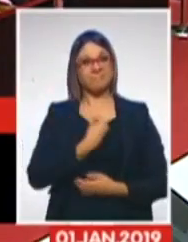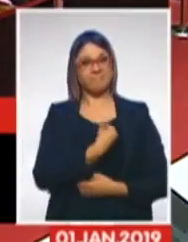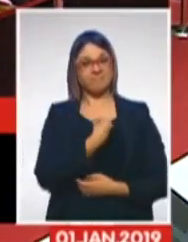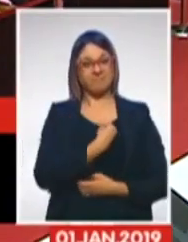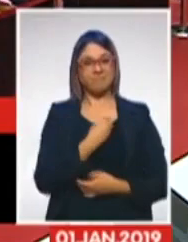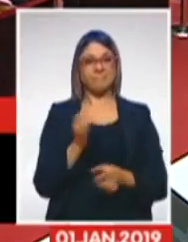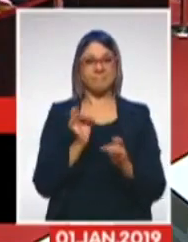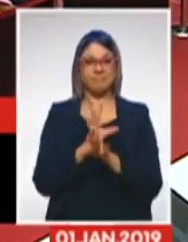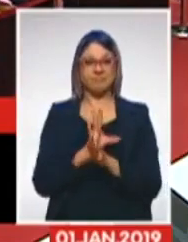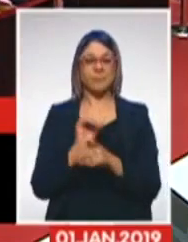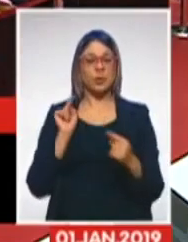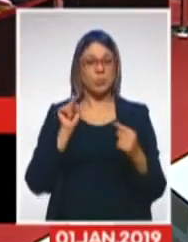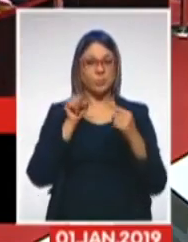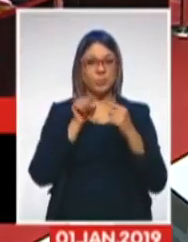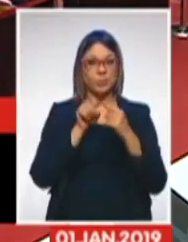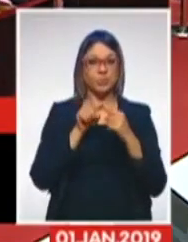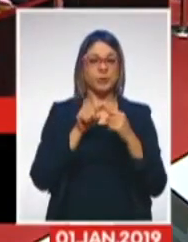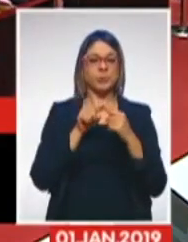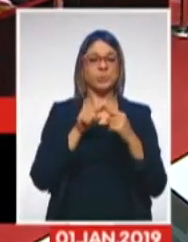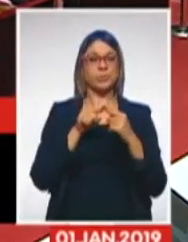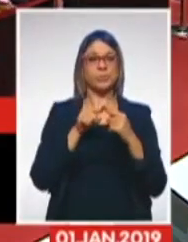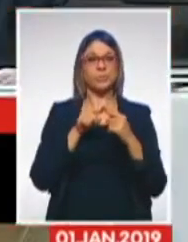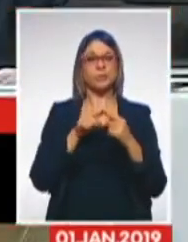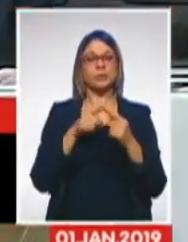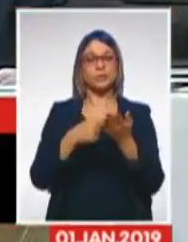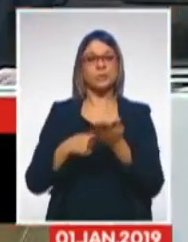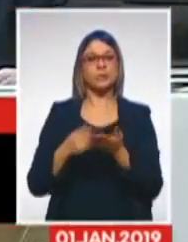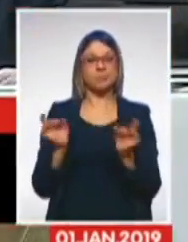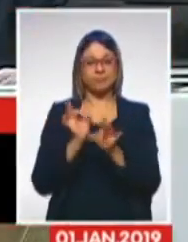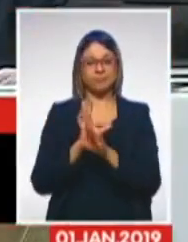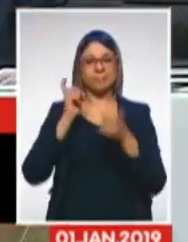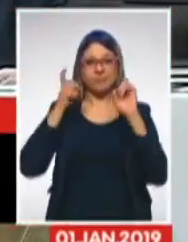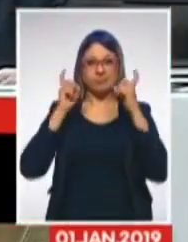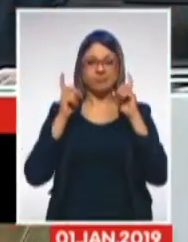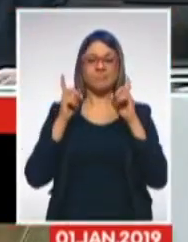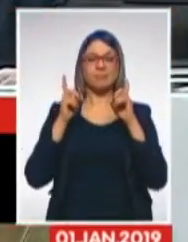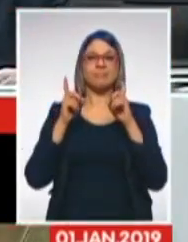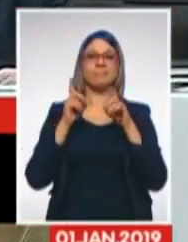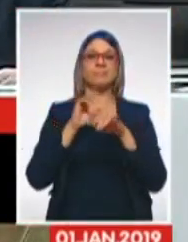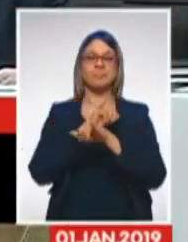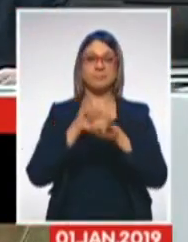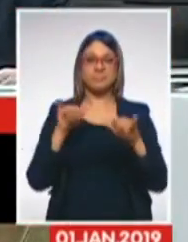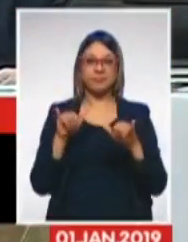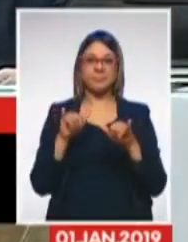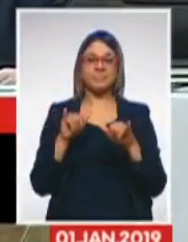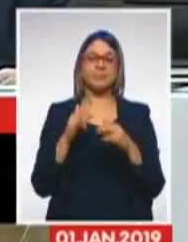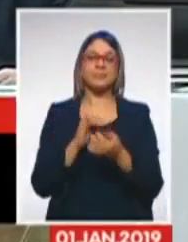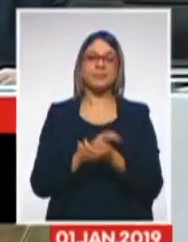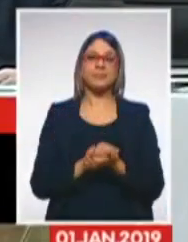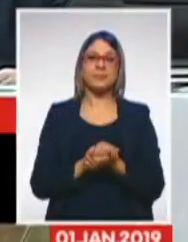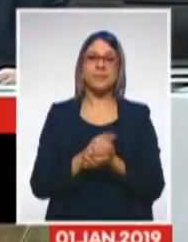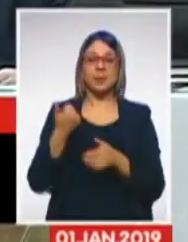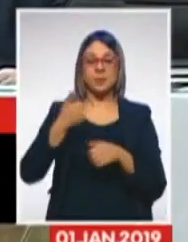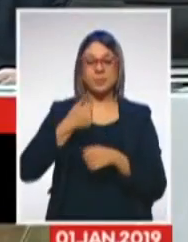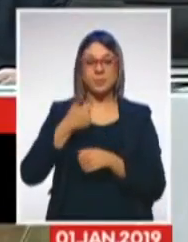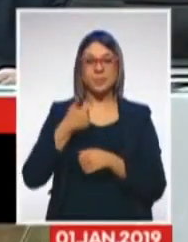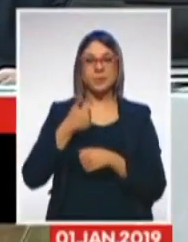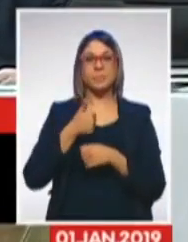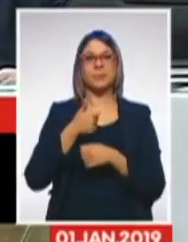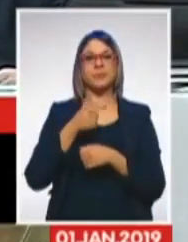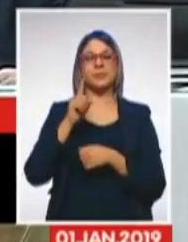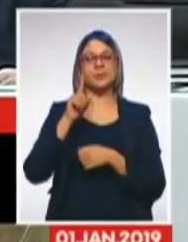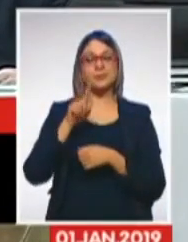cumprido o objetivo da convocação, encerra a reunião declarada, encerra a primeira sessão